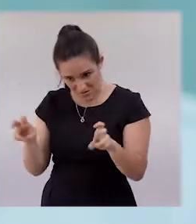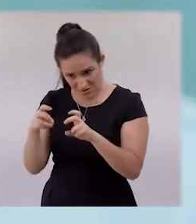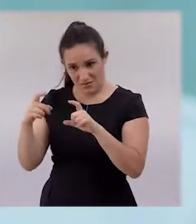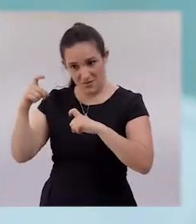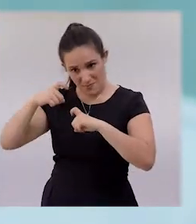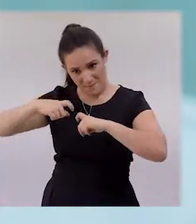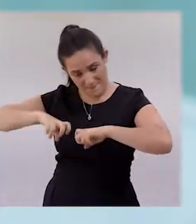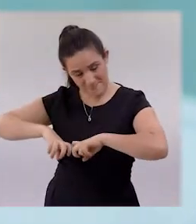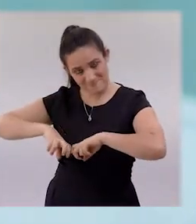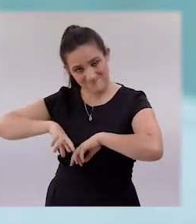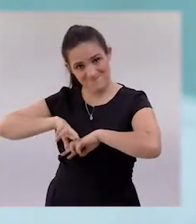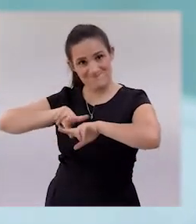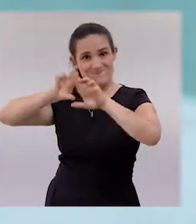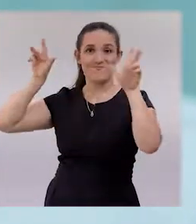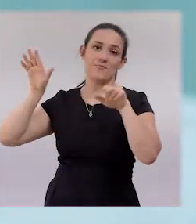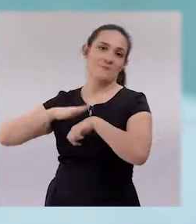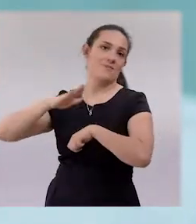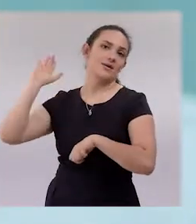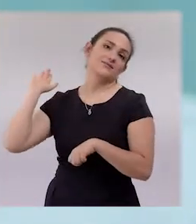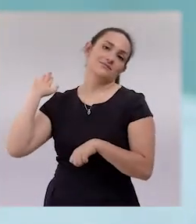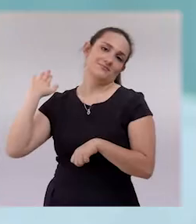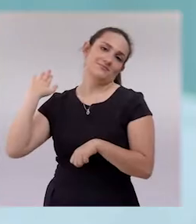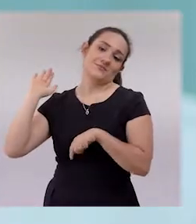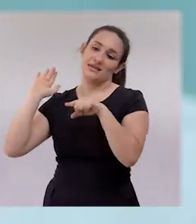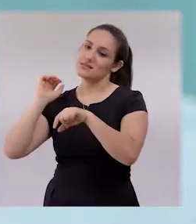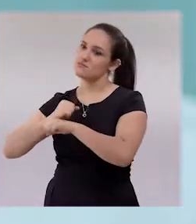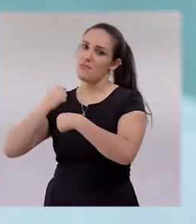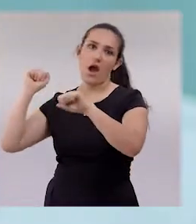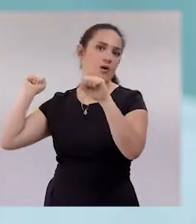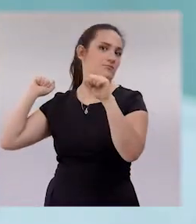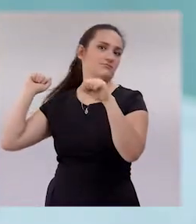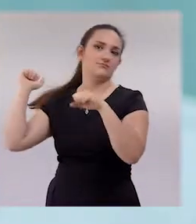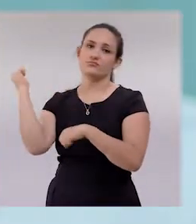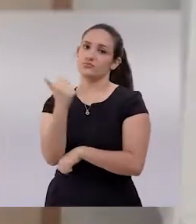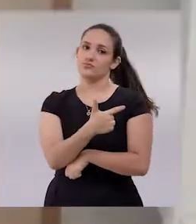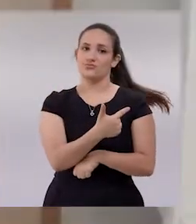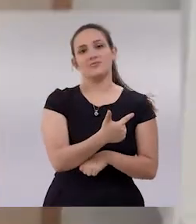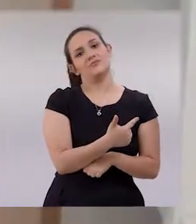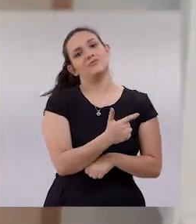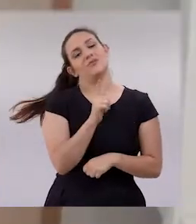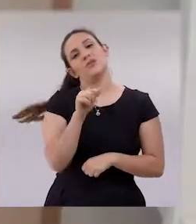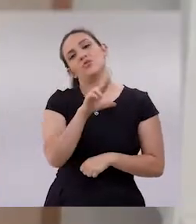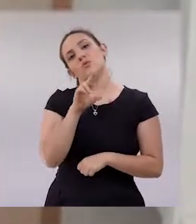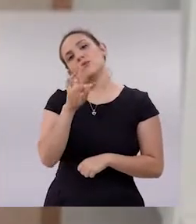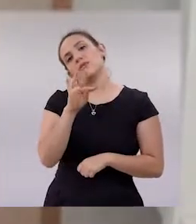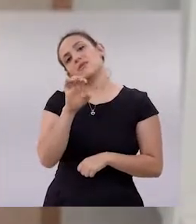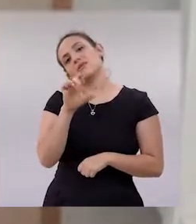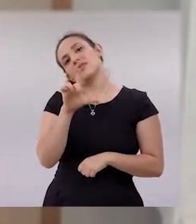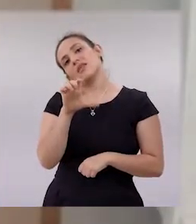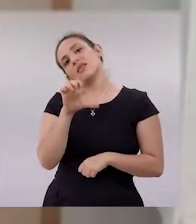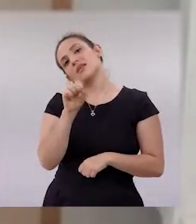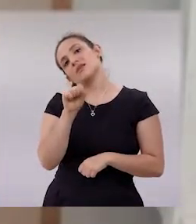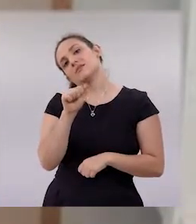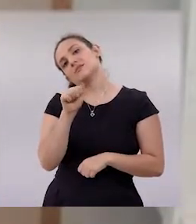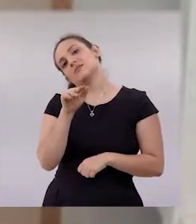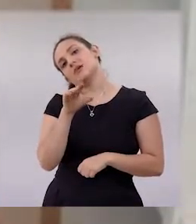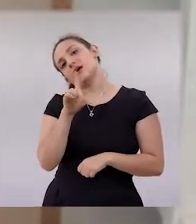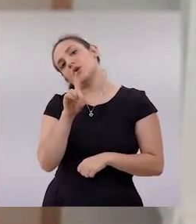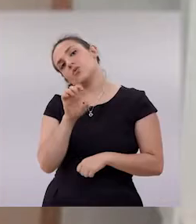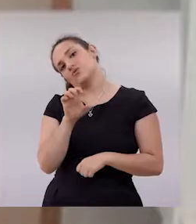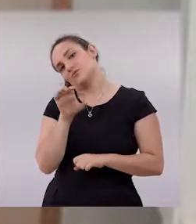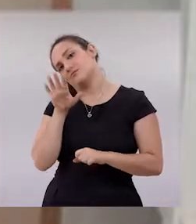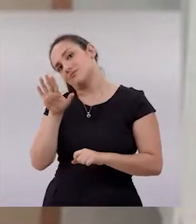dentro do que nós chamamos de telemedicina, ou até num contexto mais ampliado, dentro do que chama-se telesaúde.